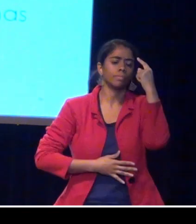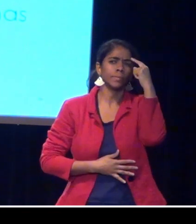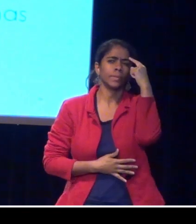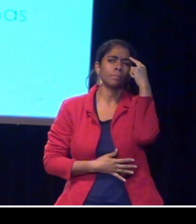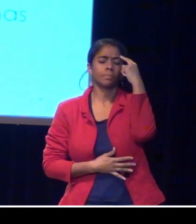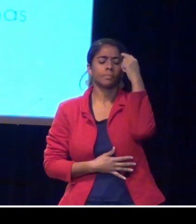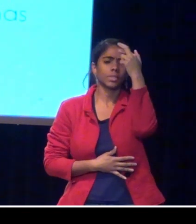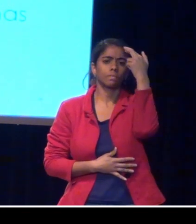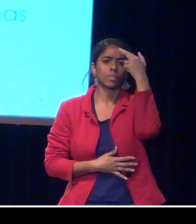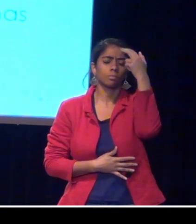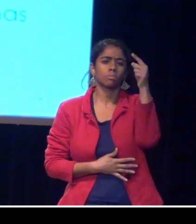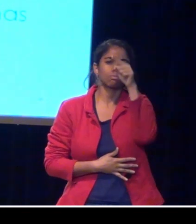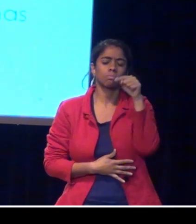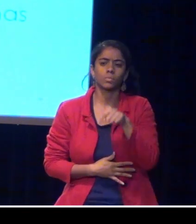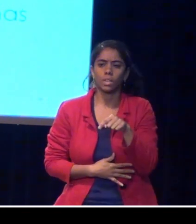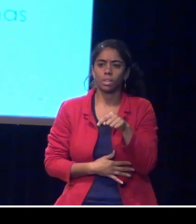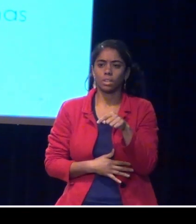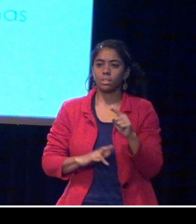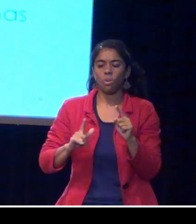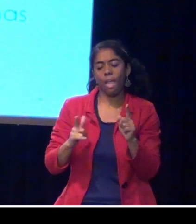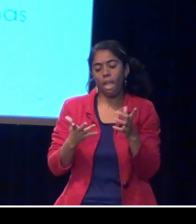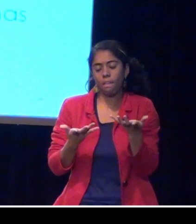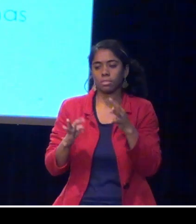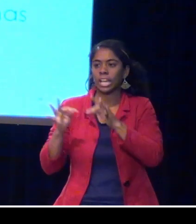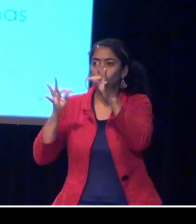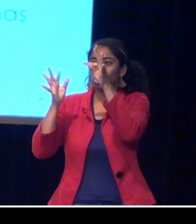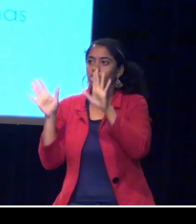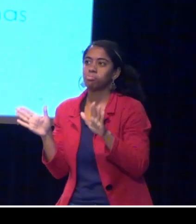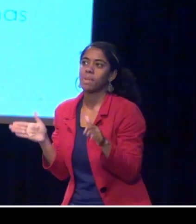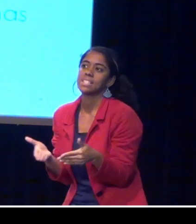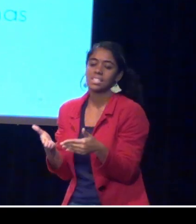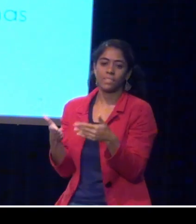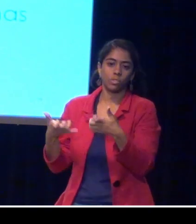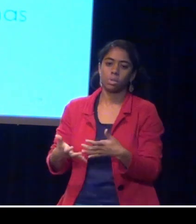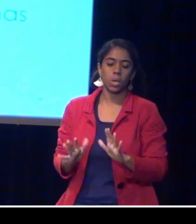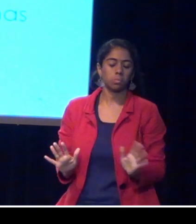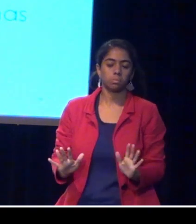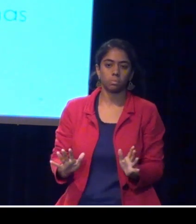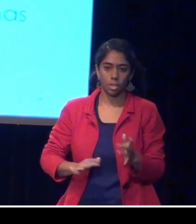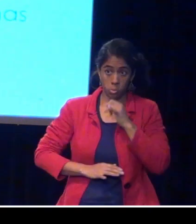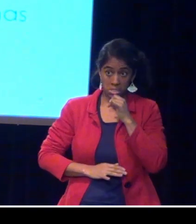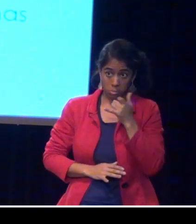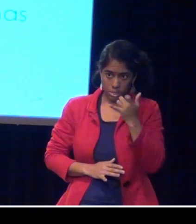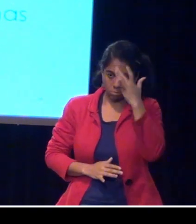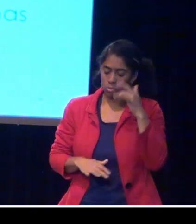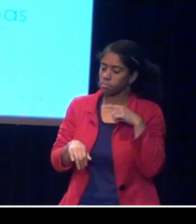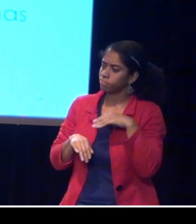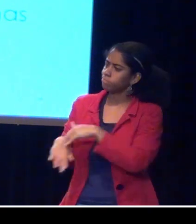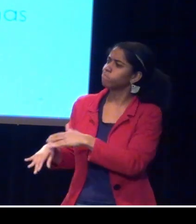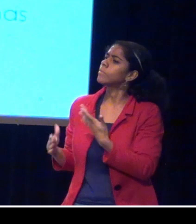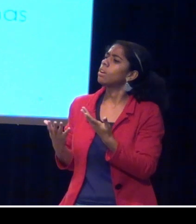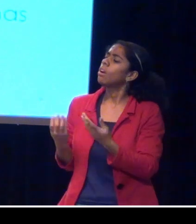sobre uma tecnologia específica, né? Quando algumas pessoas perguntam como é que é a sua aula, como é que é a sua